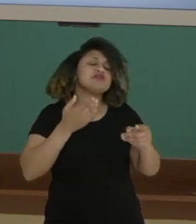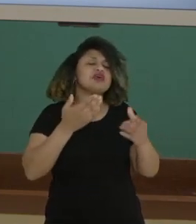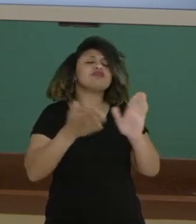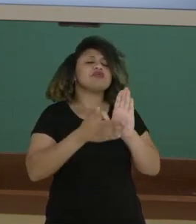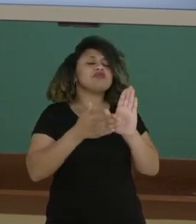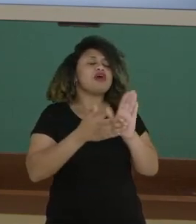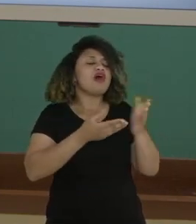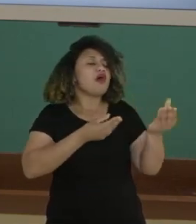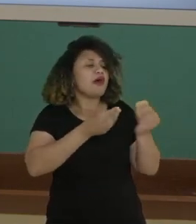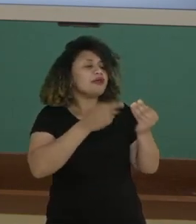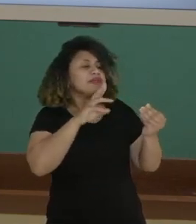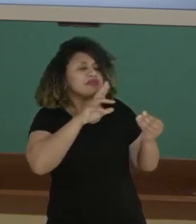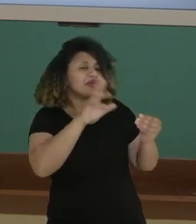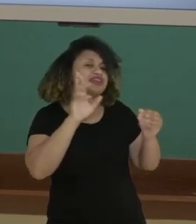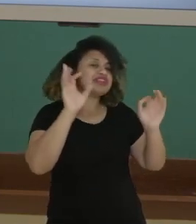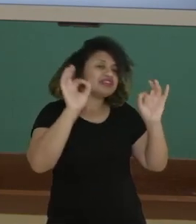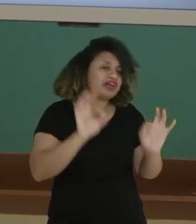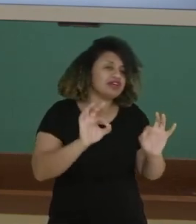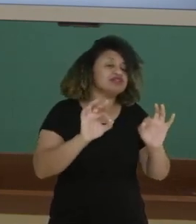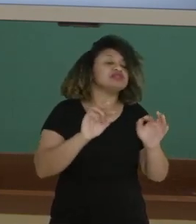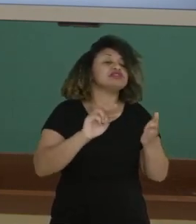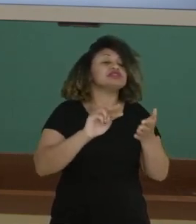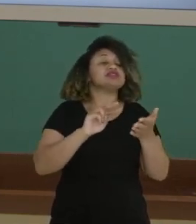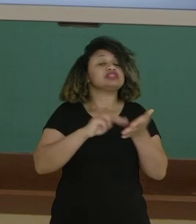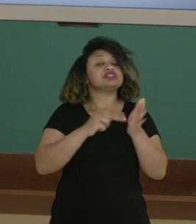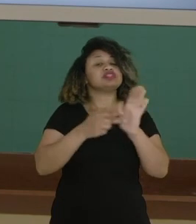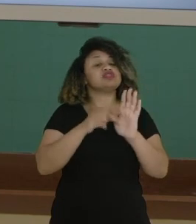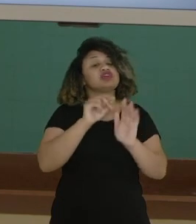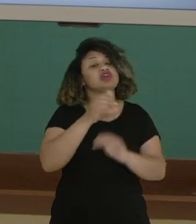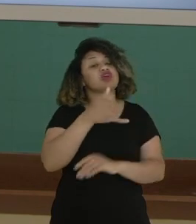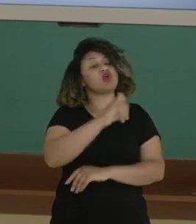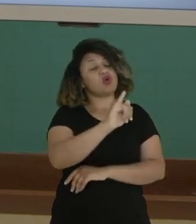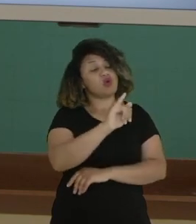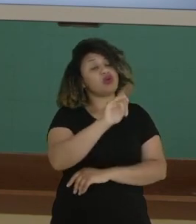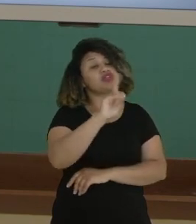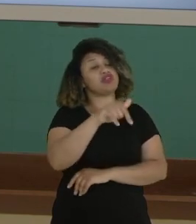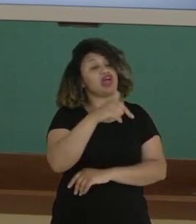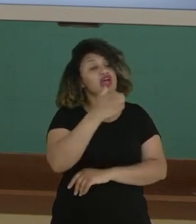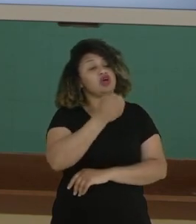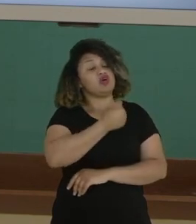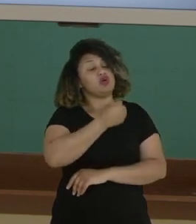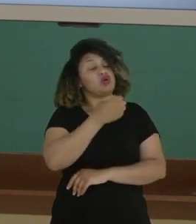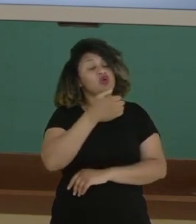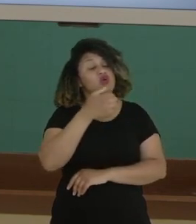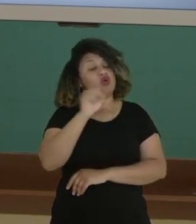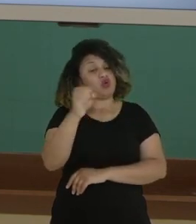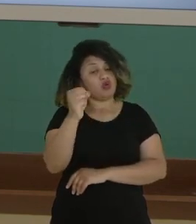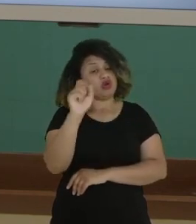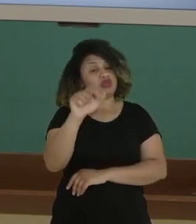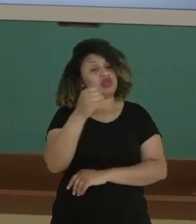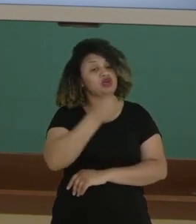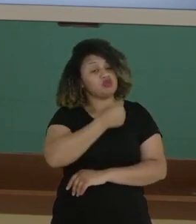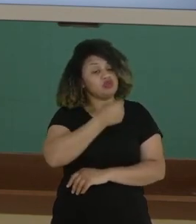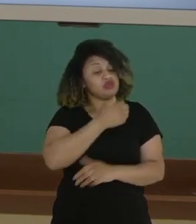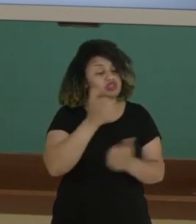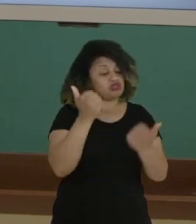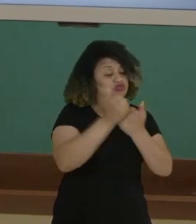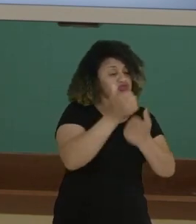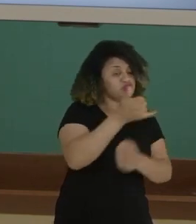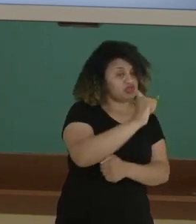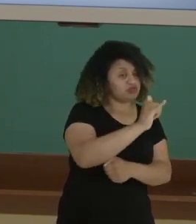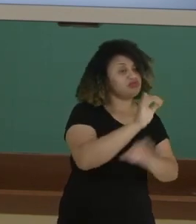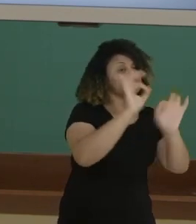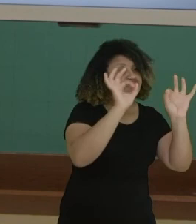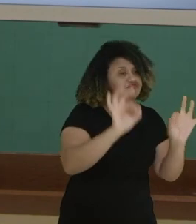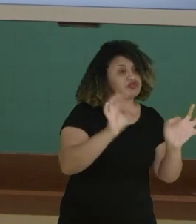isso? Ele está dizendo que o 8 é a raiz, ou seja, o 8 é o número que dá certo no lugar da letra. Pois